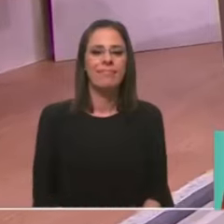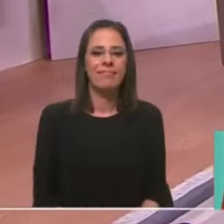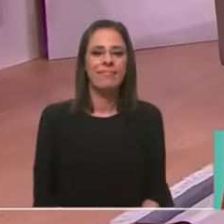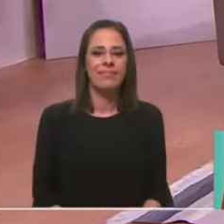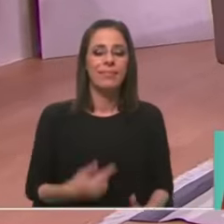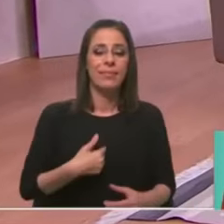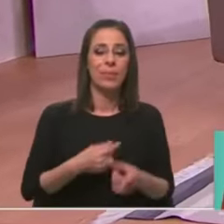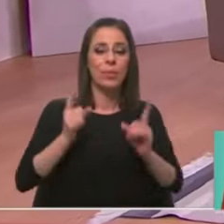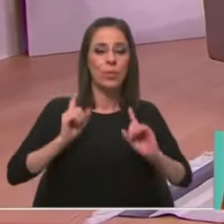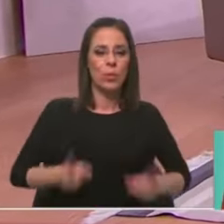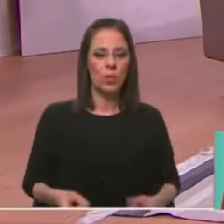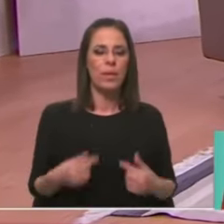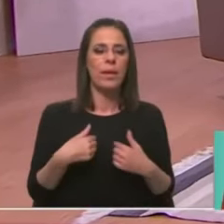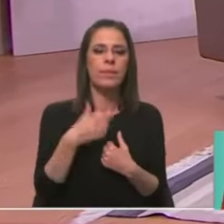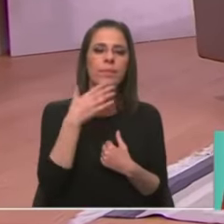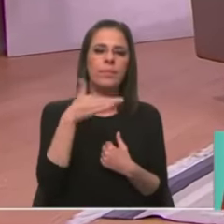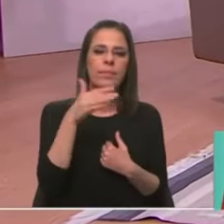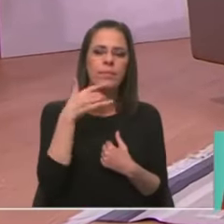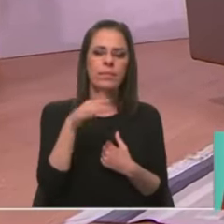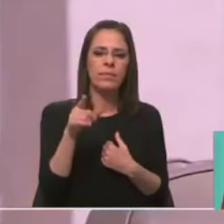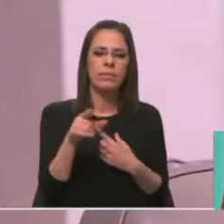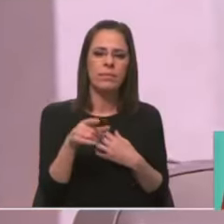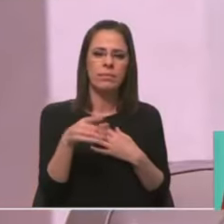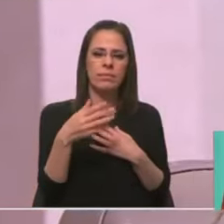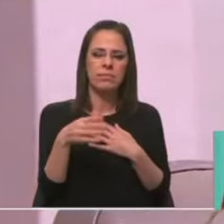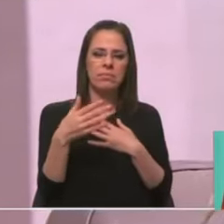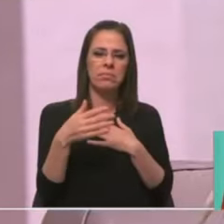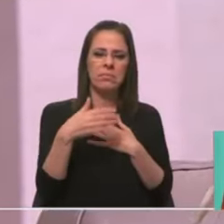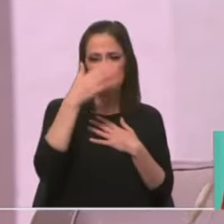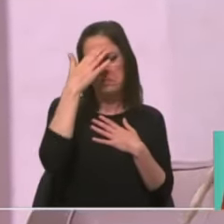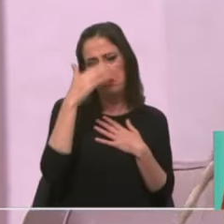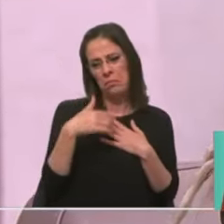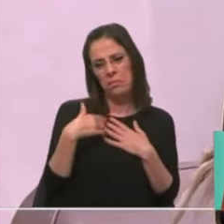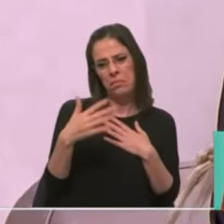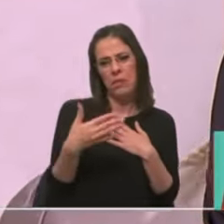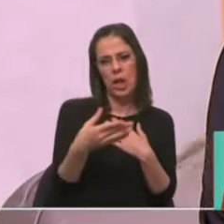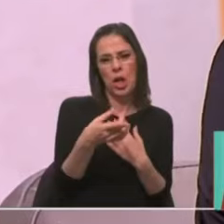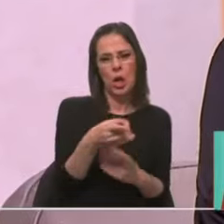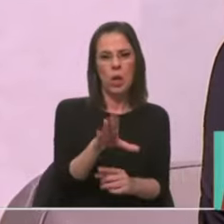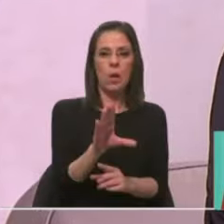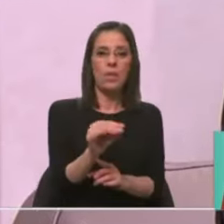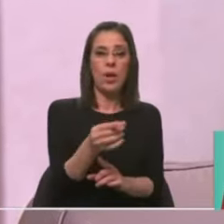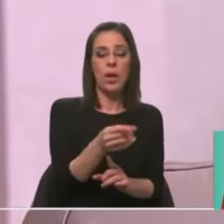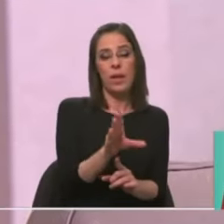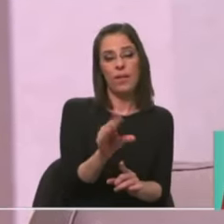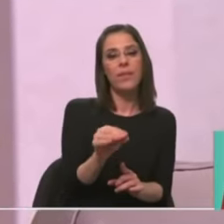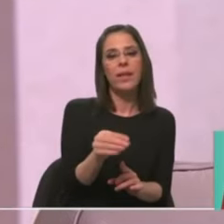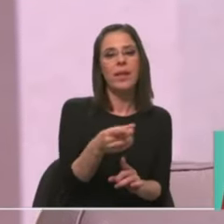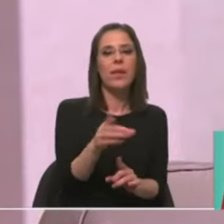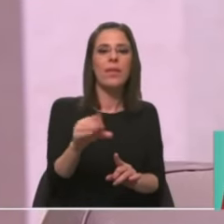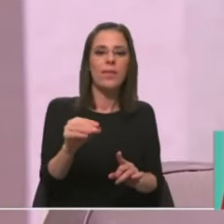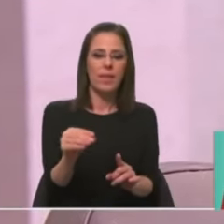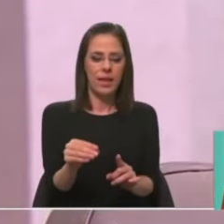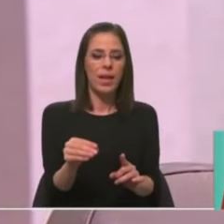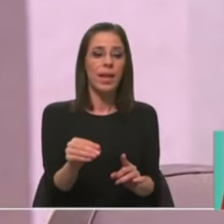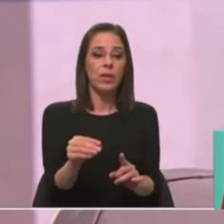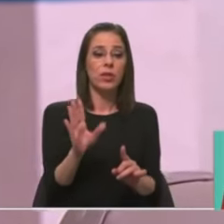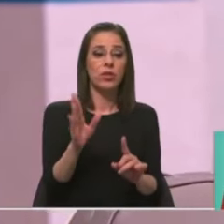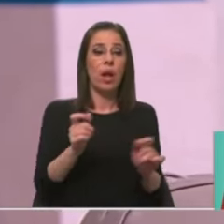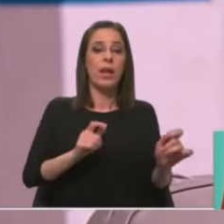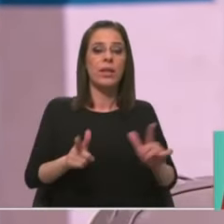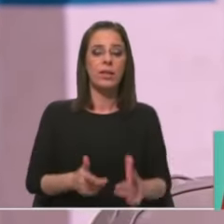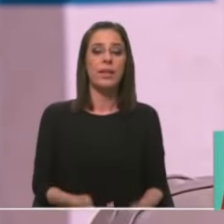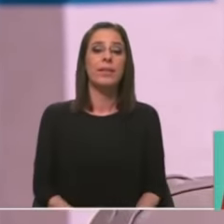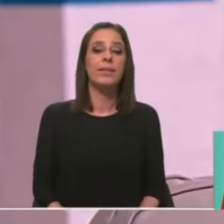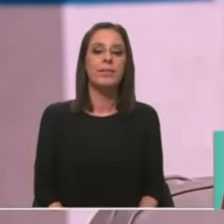da minha carreira. Ali tinha, quantos anos? Tinha, se não me engano, 9, 10 anos. 9, 10 anos. 9, 10 anos. E era já uma